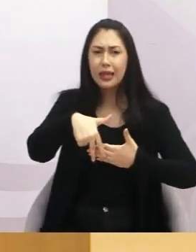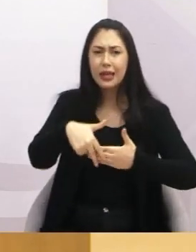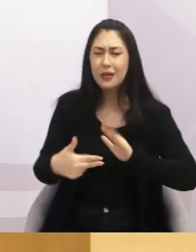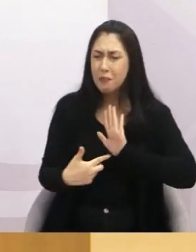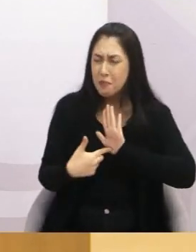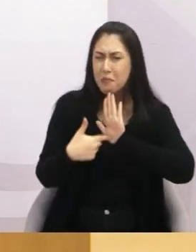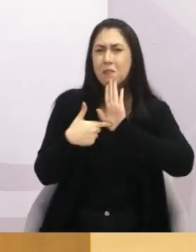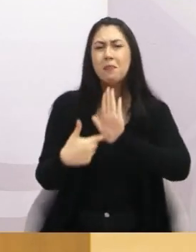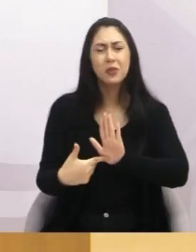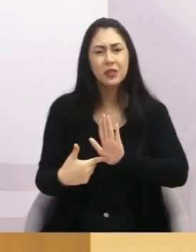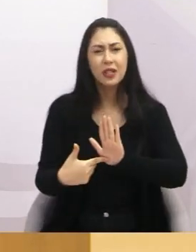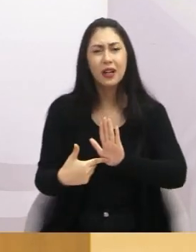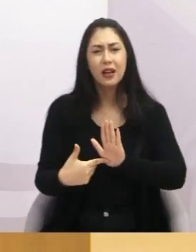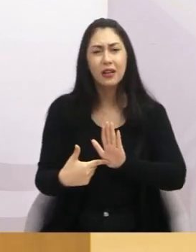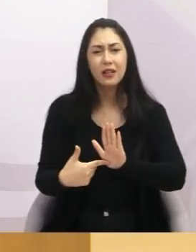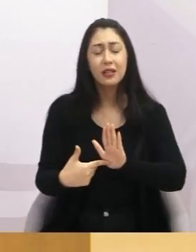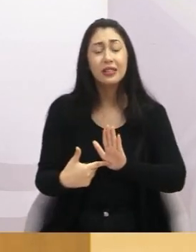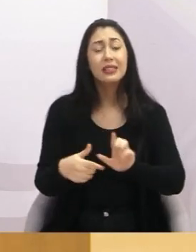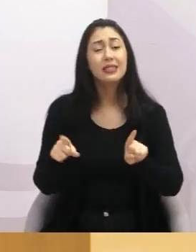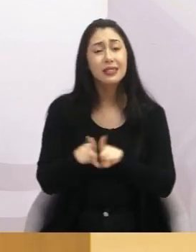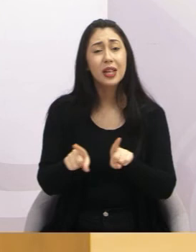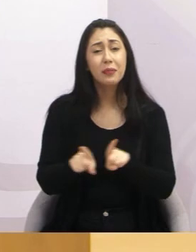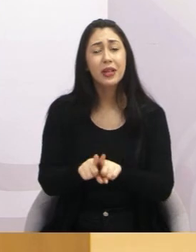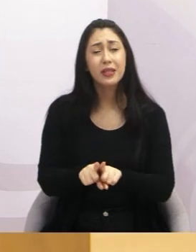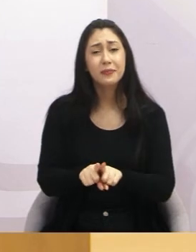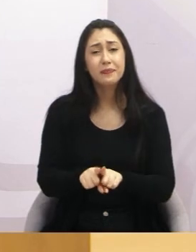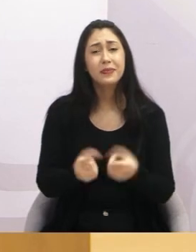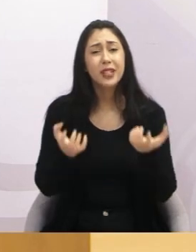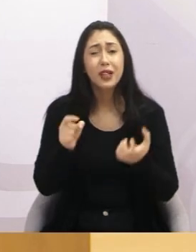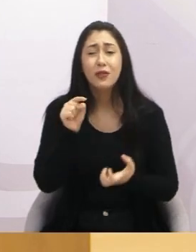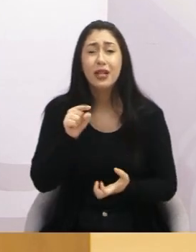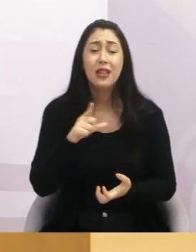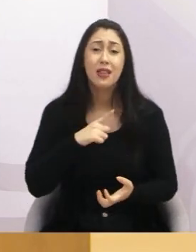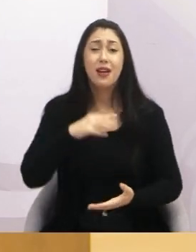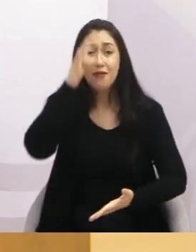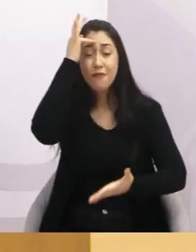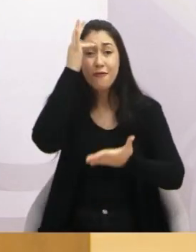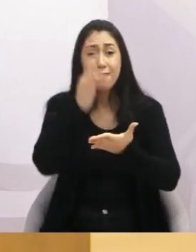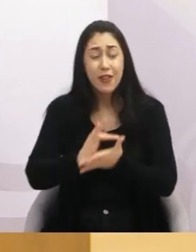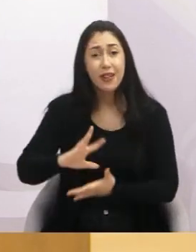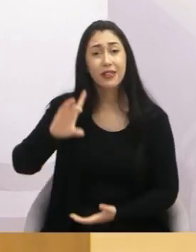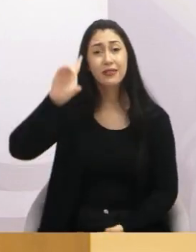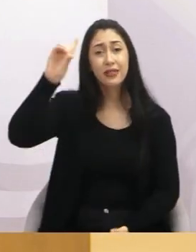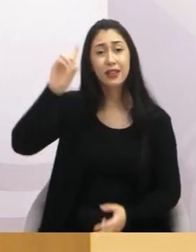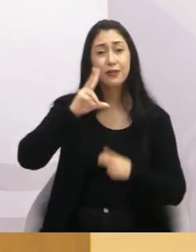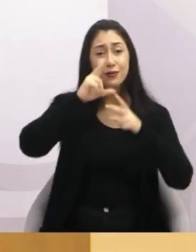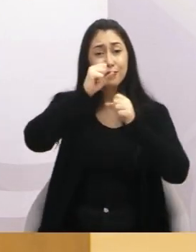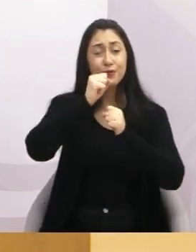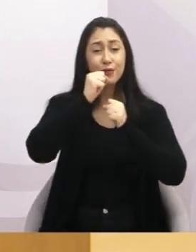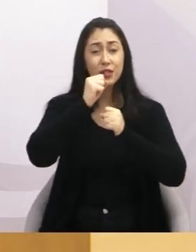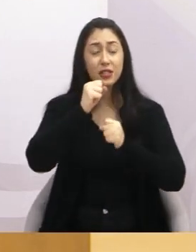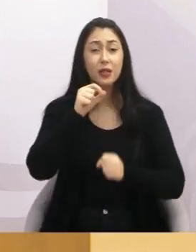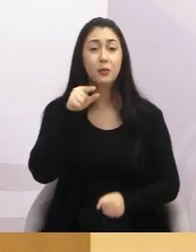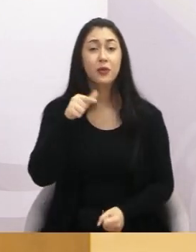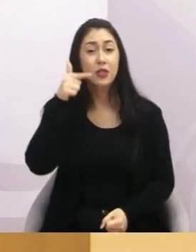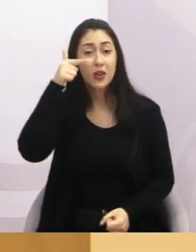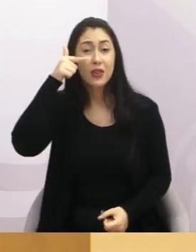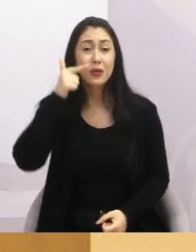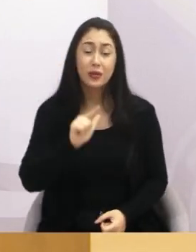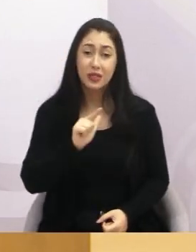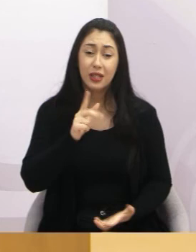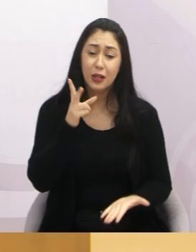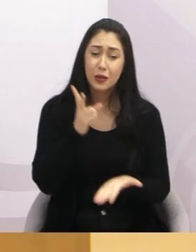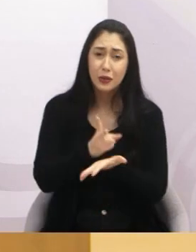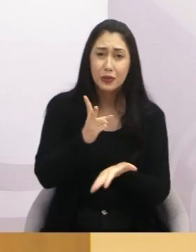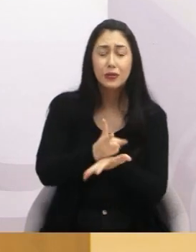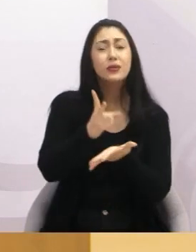fazer essa reflexão e te desejar muita fé em Deus, muita força para que você continue sendo